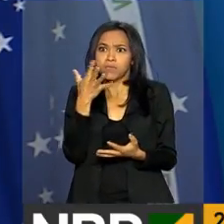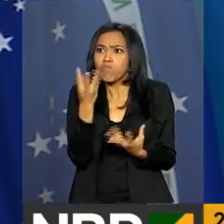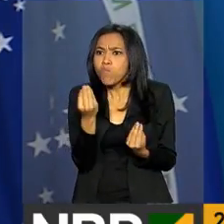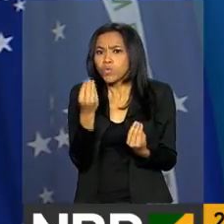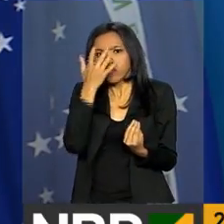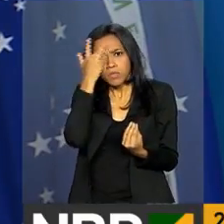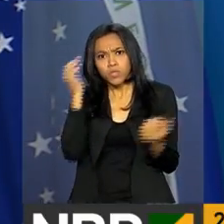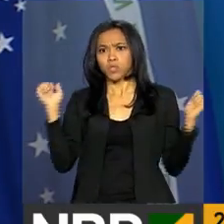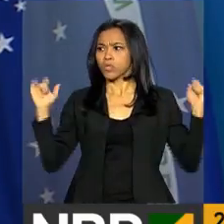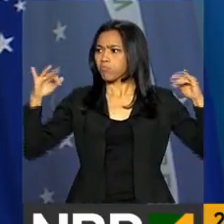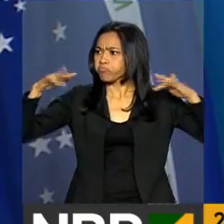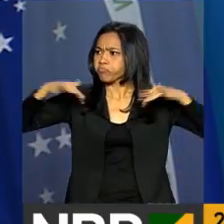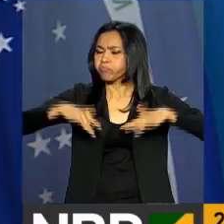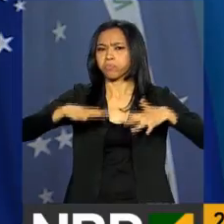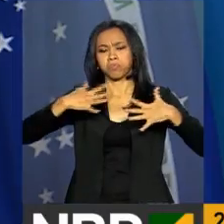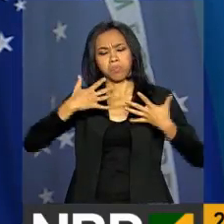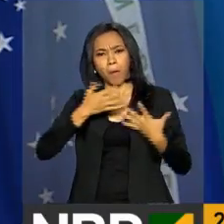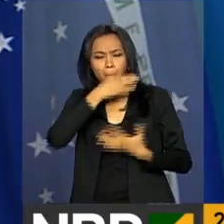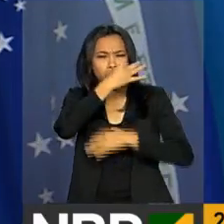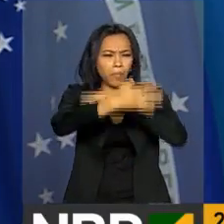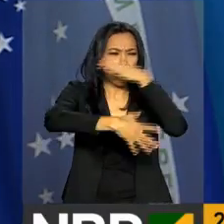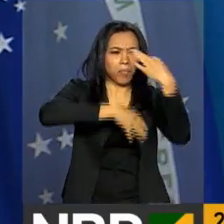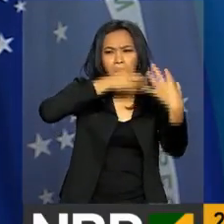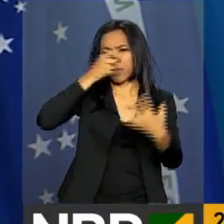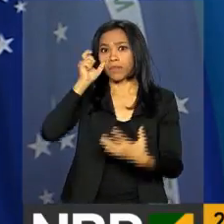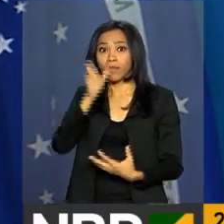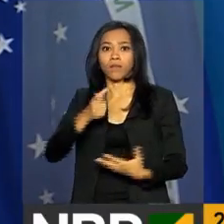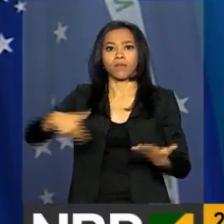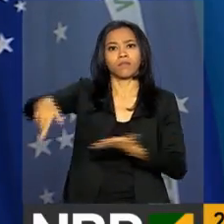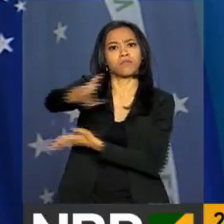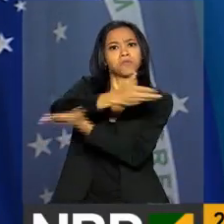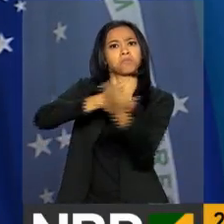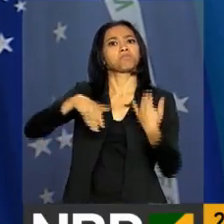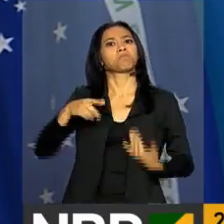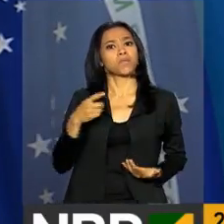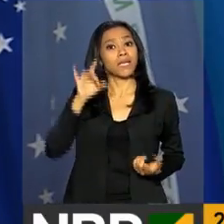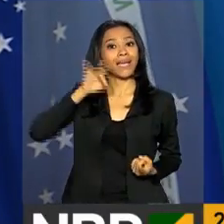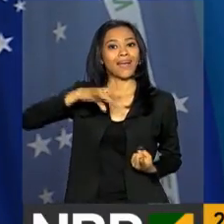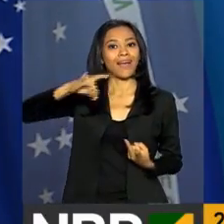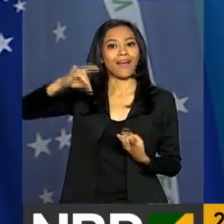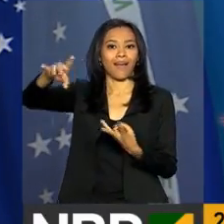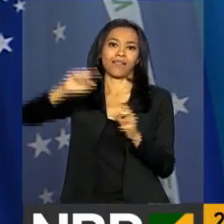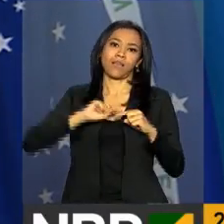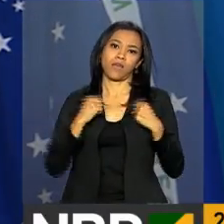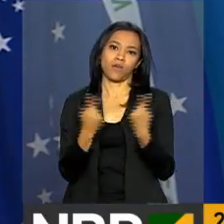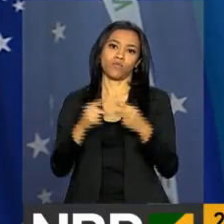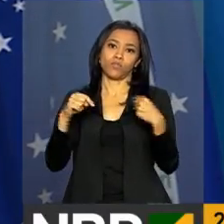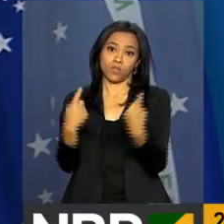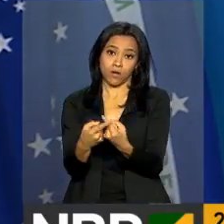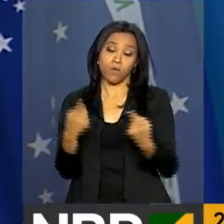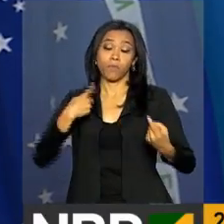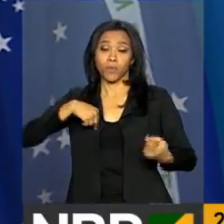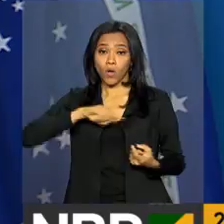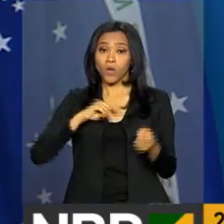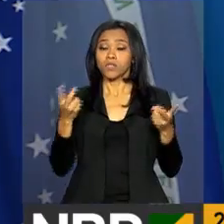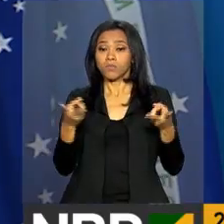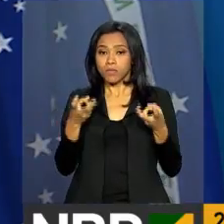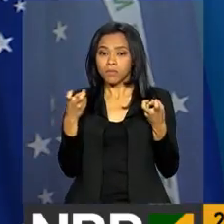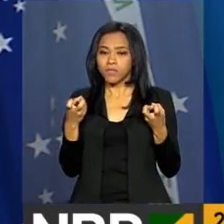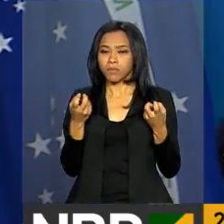participativo presença muito interessada e a cada reunião nós verificamos não só pelos